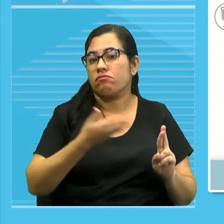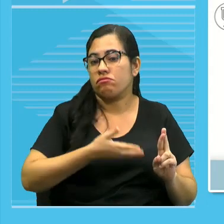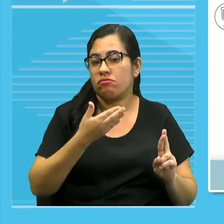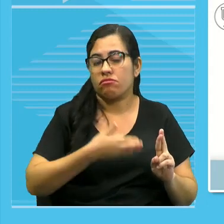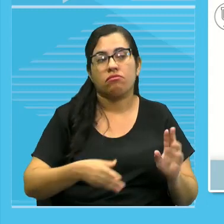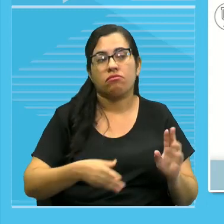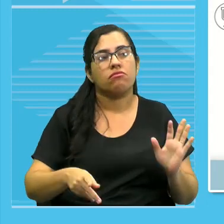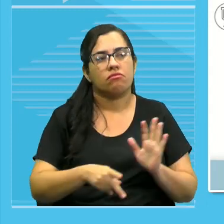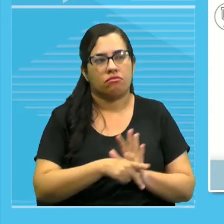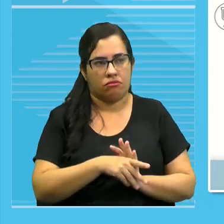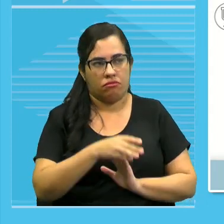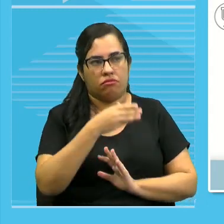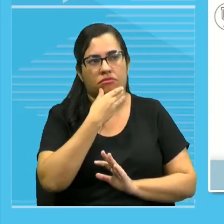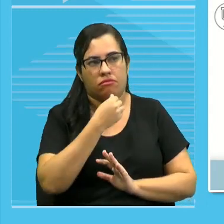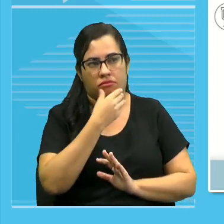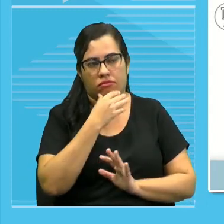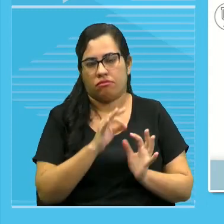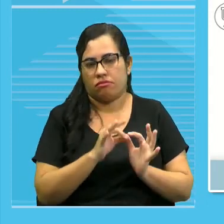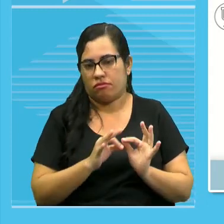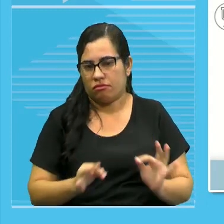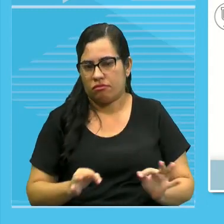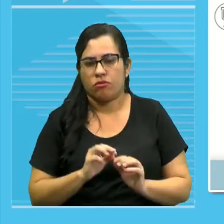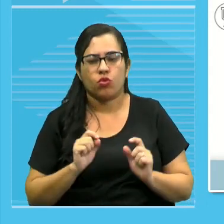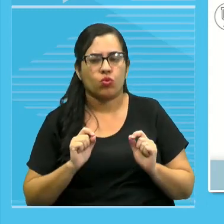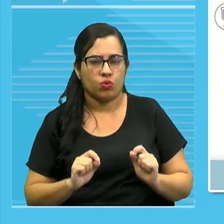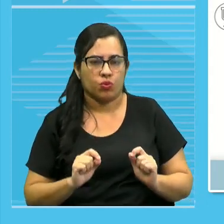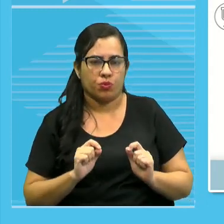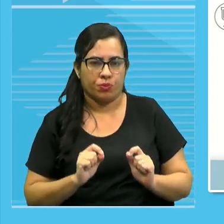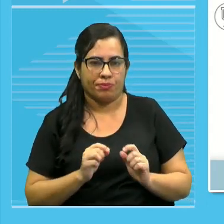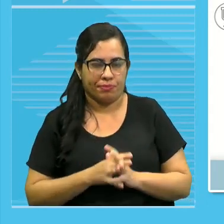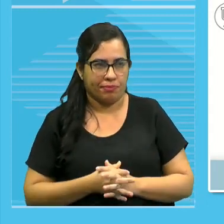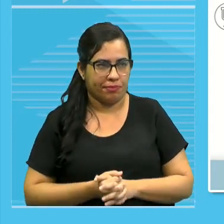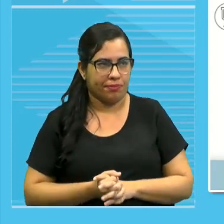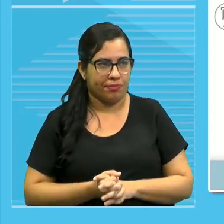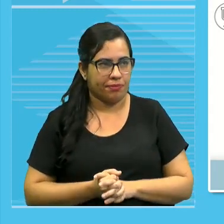masculino singular o que que ele definiu